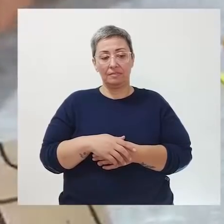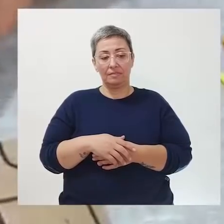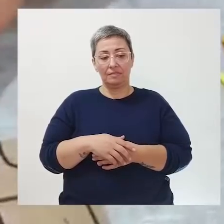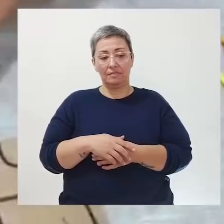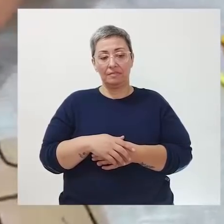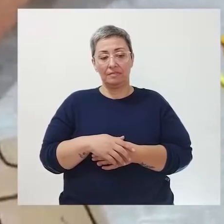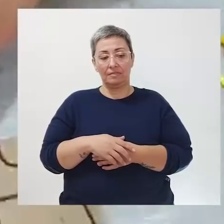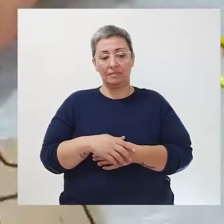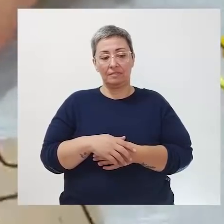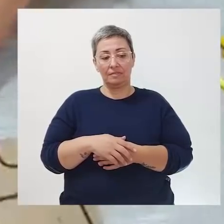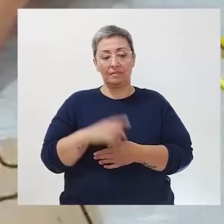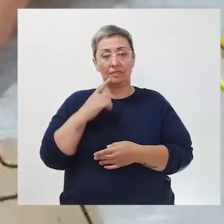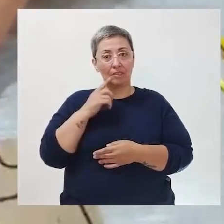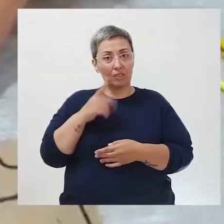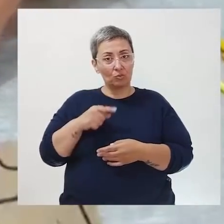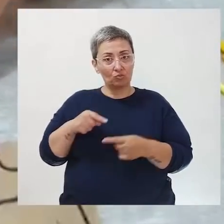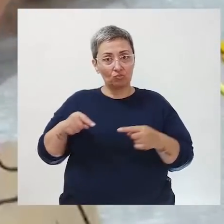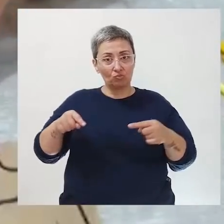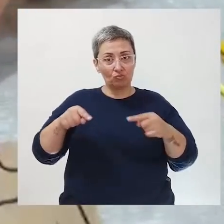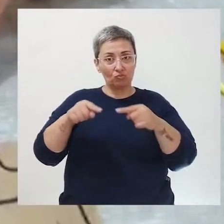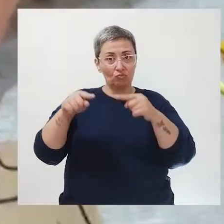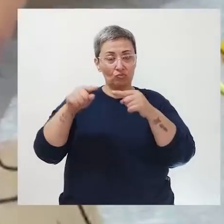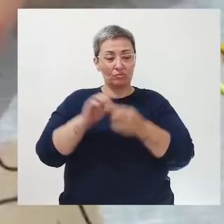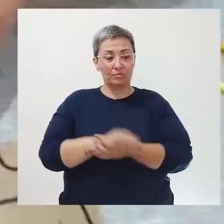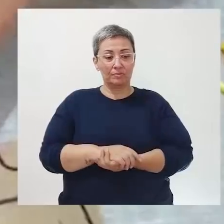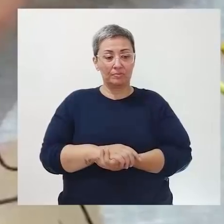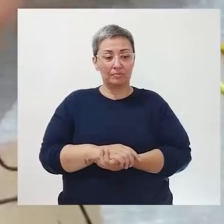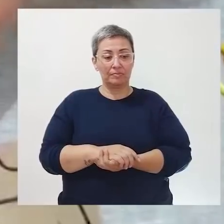Aqui, vai seguindo aqui, ó.